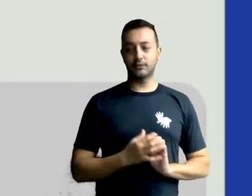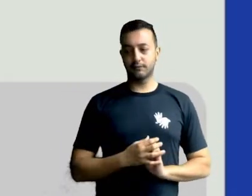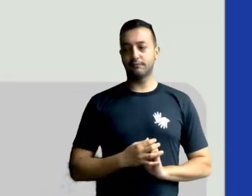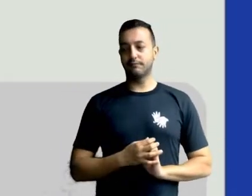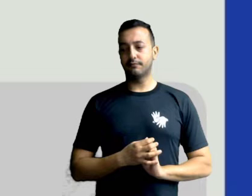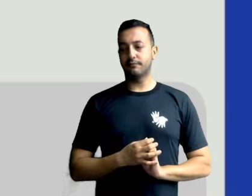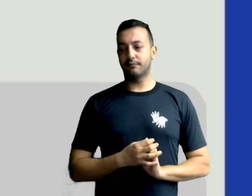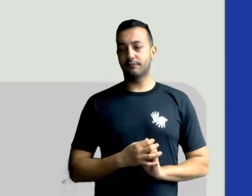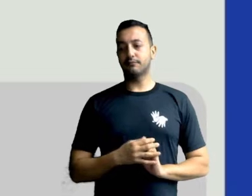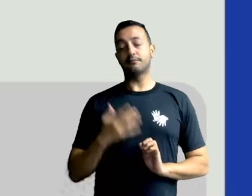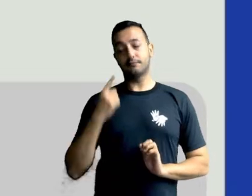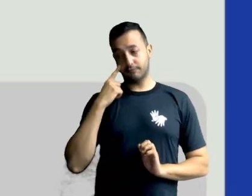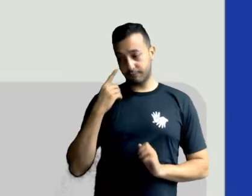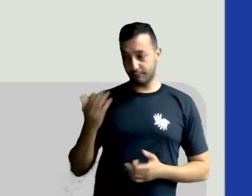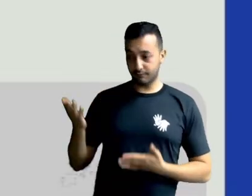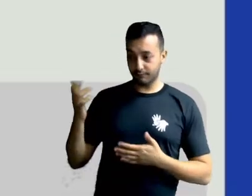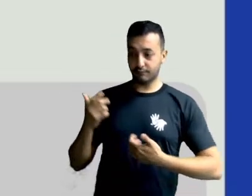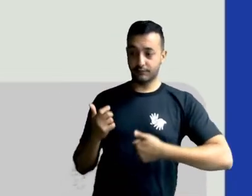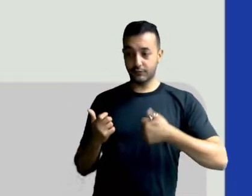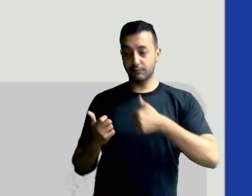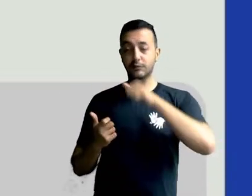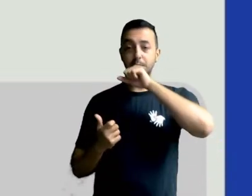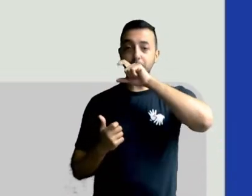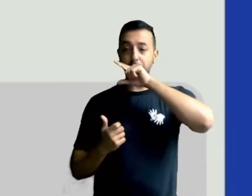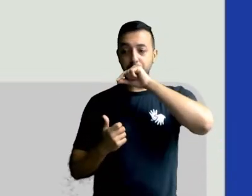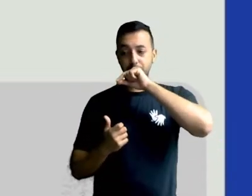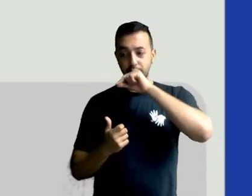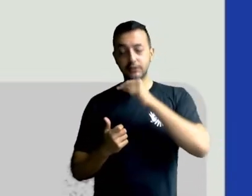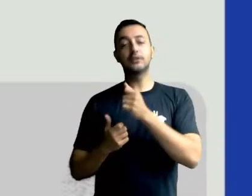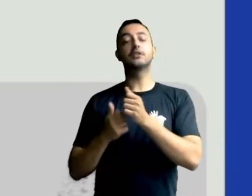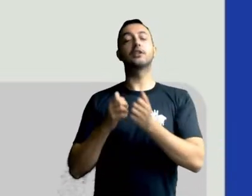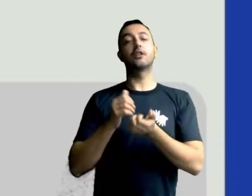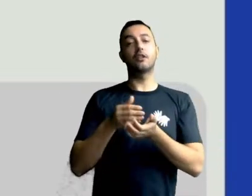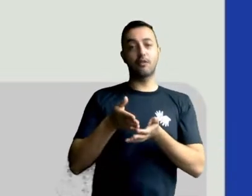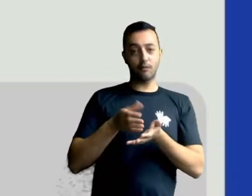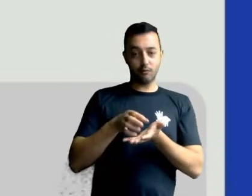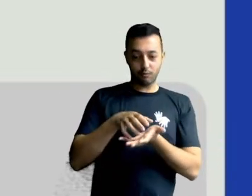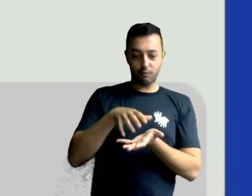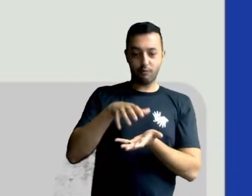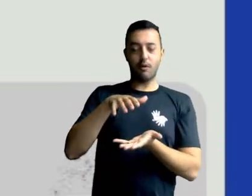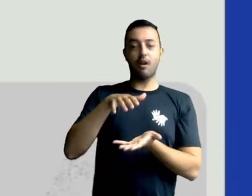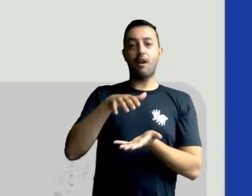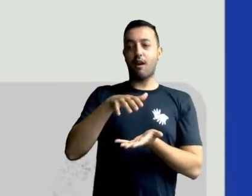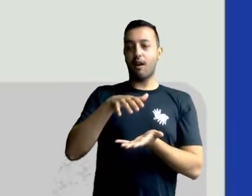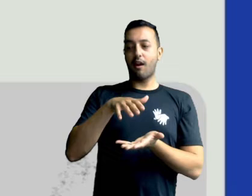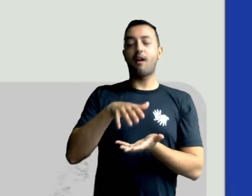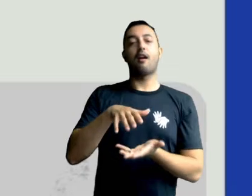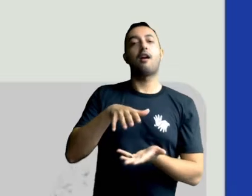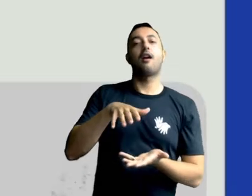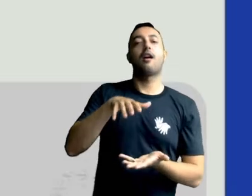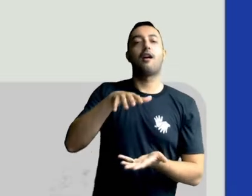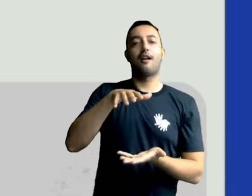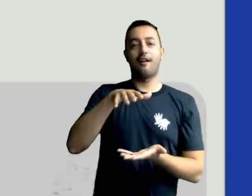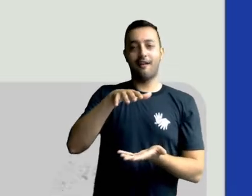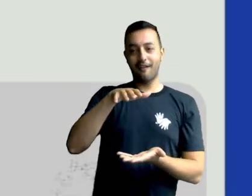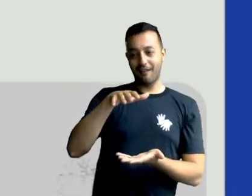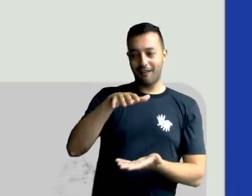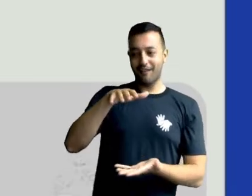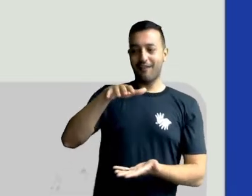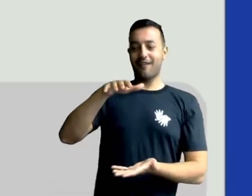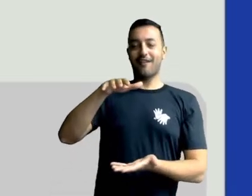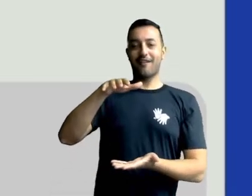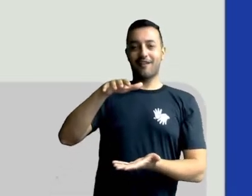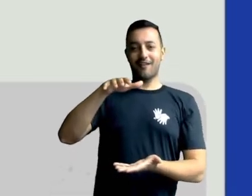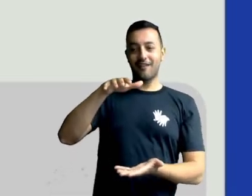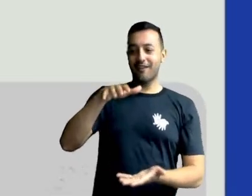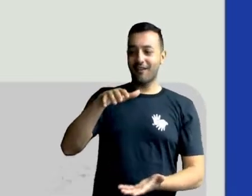vida. Olha aí, primeiro o pintinho nasceu, depois ele cresceu, tanto o pintinho quanto a árvore era